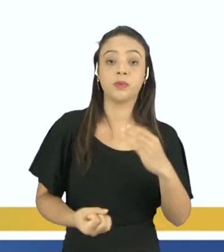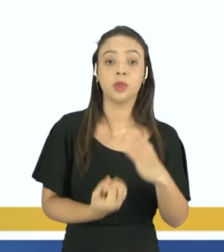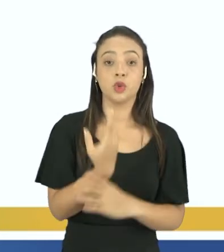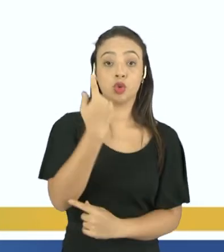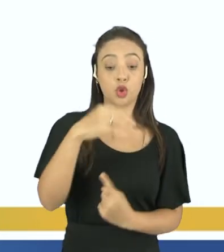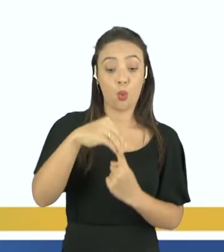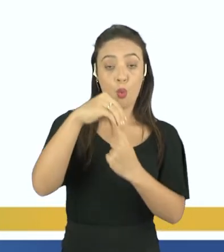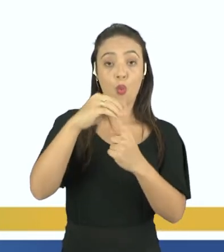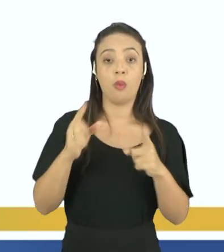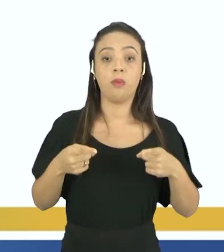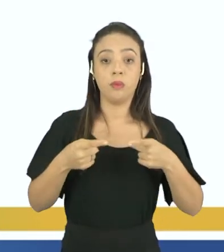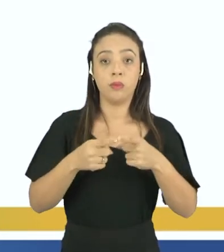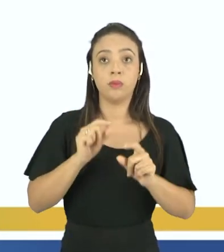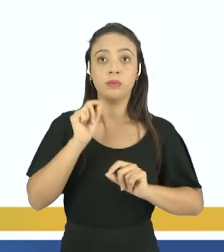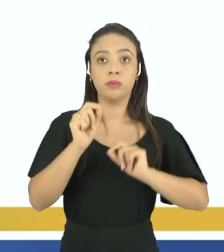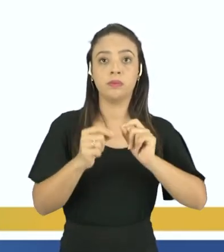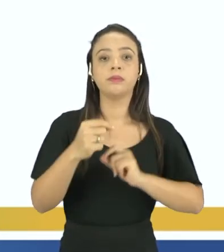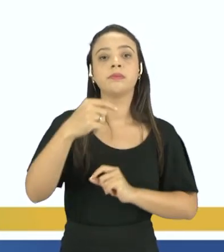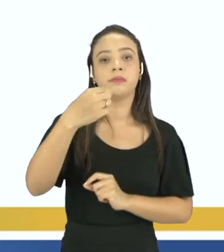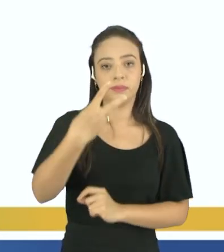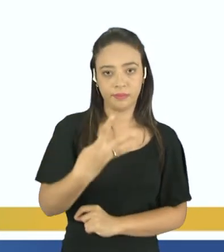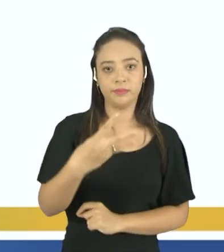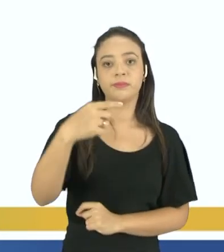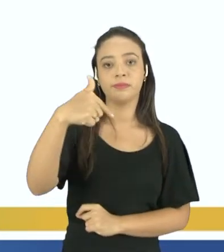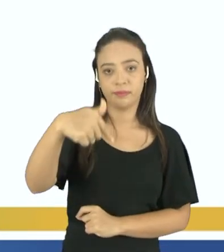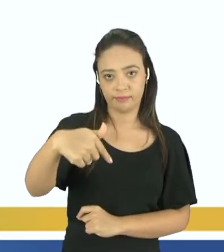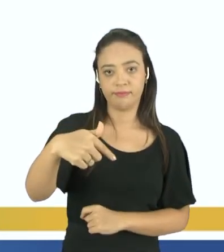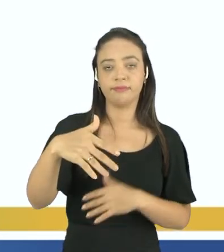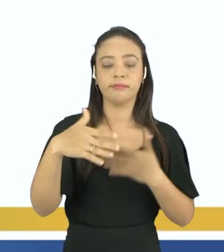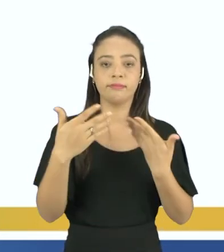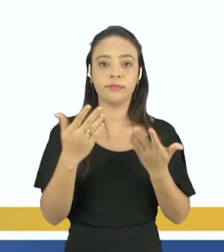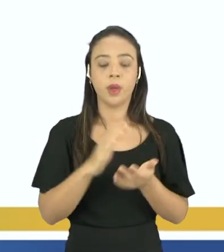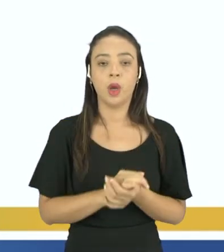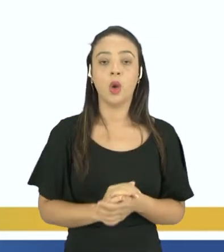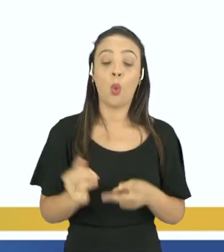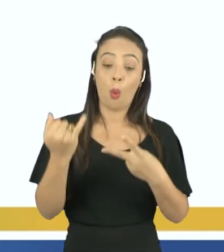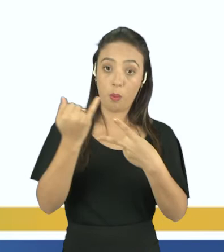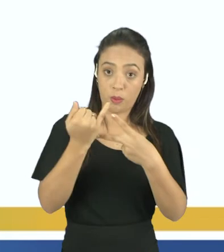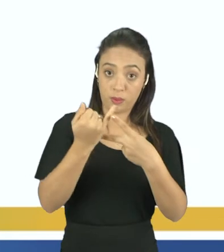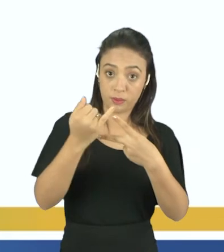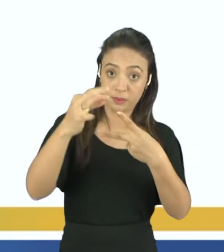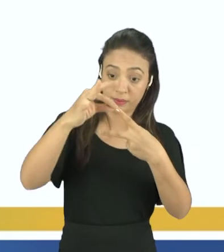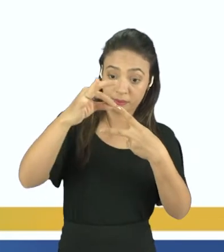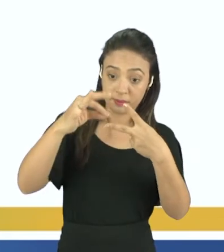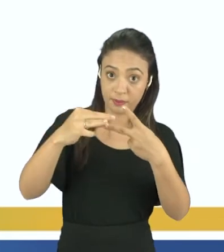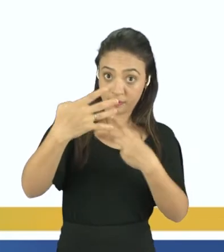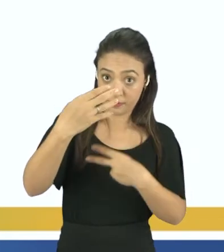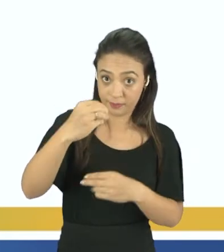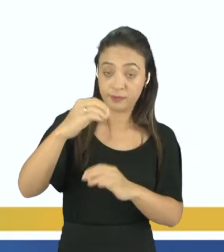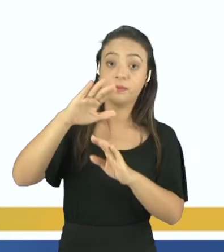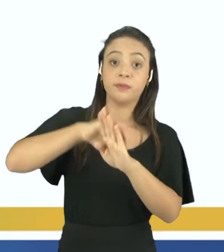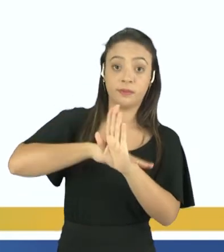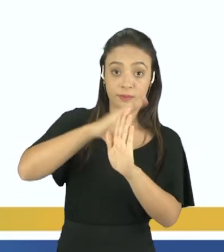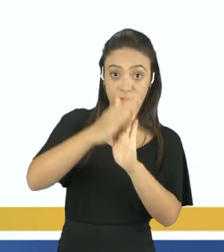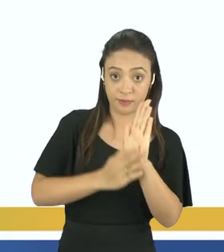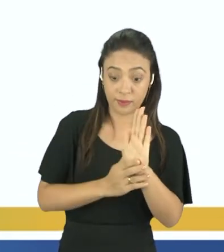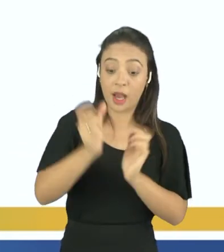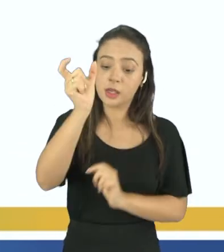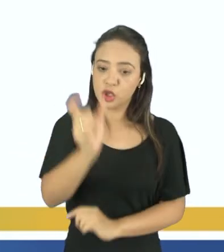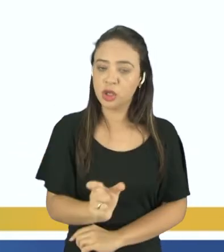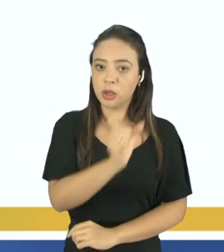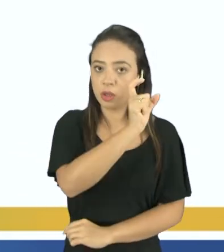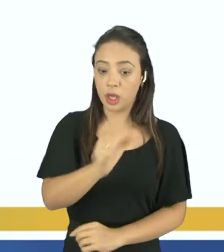de um único vértice vai ser igual a 37 muito bem então no polígono de 40 lados a quantidade de diagonais